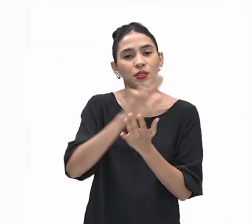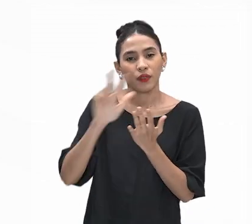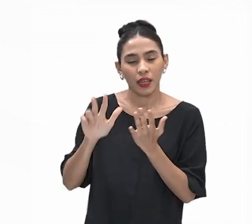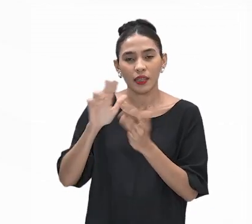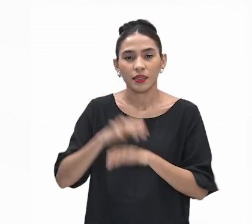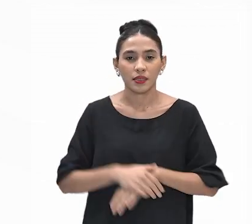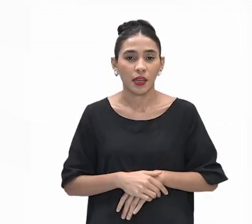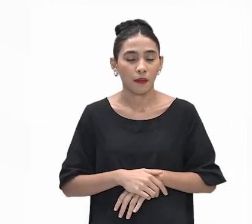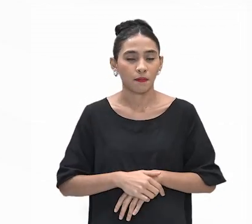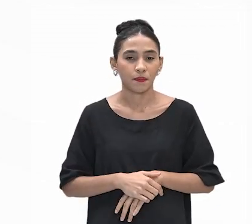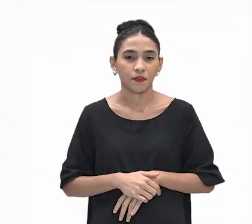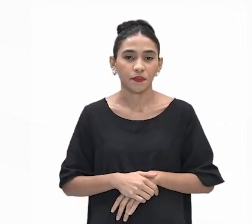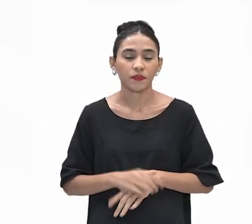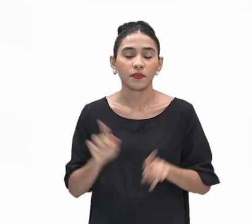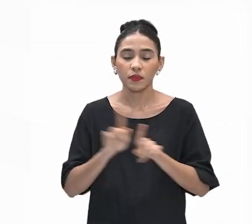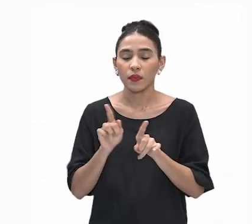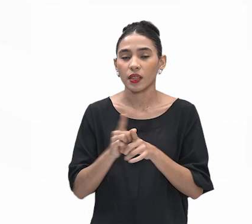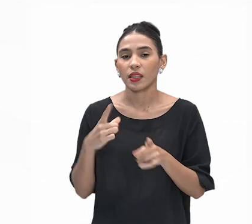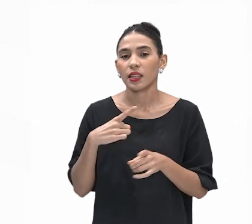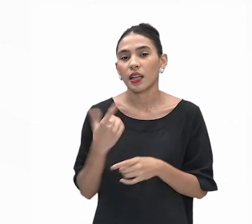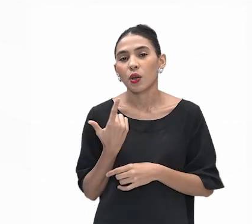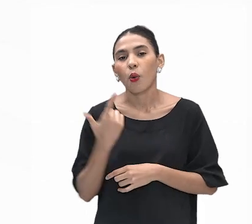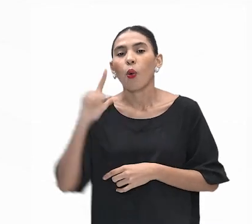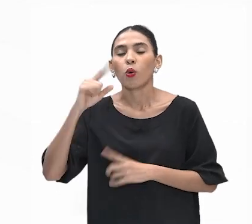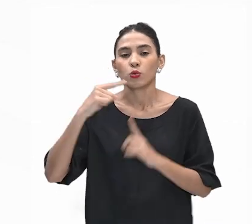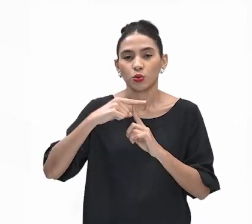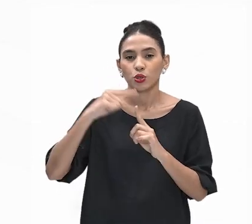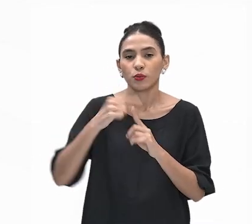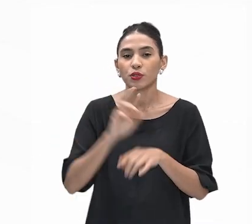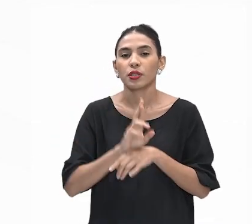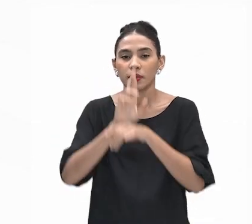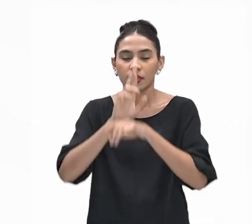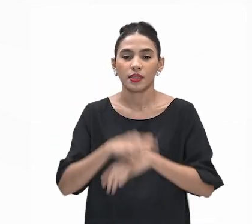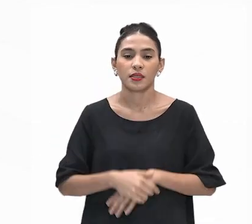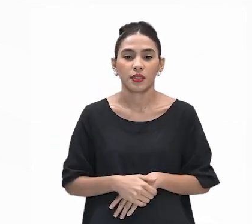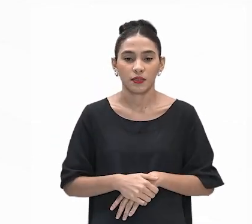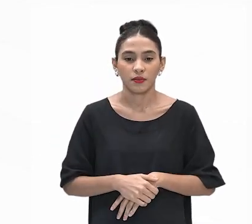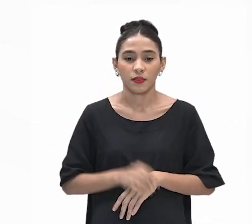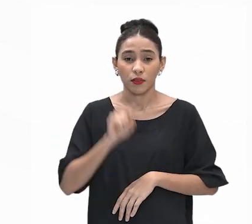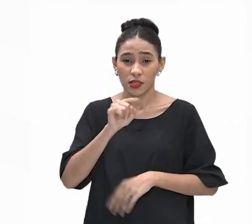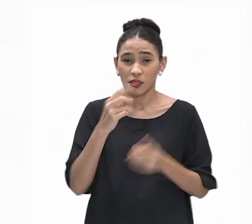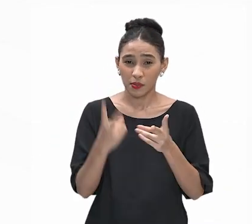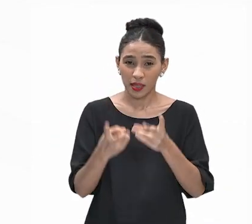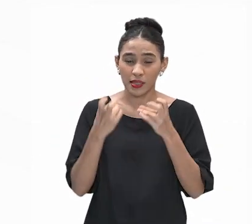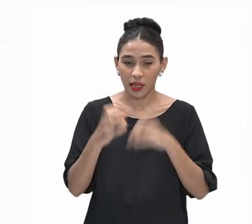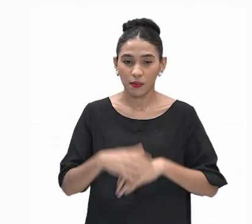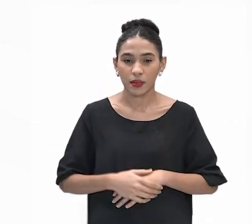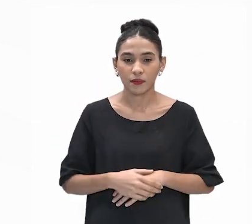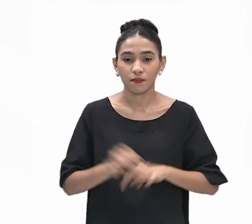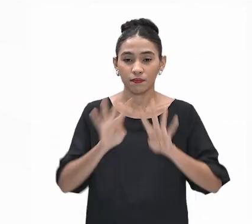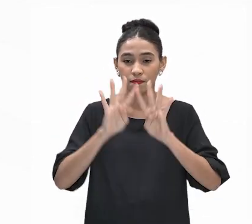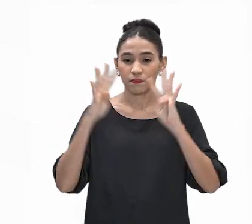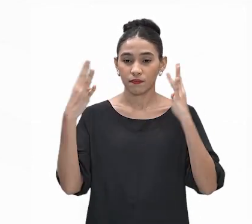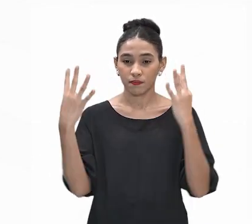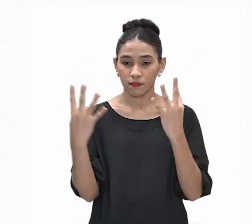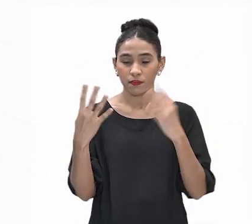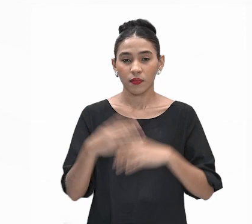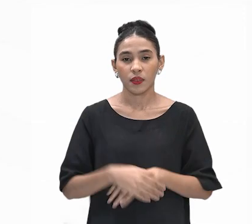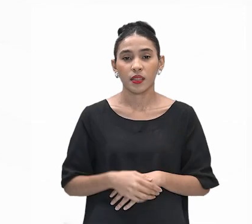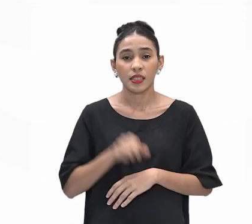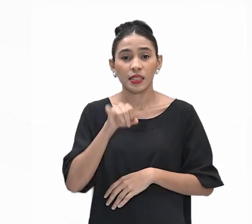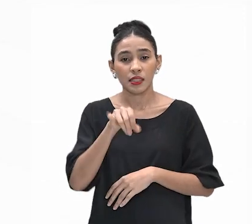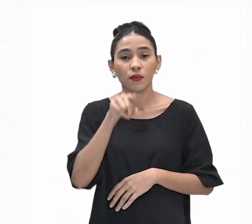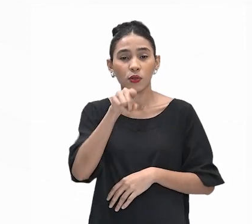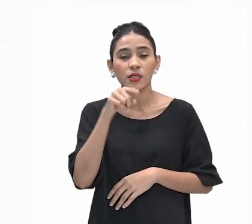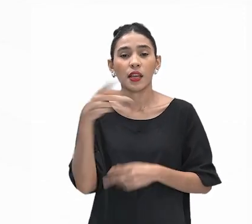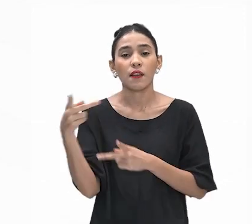outro patamar, uma outra forma de ser representado. Aí vocês estão vendo a escadaria. Quem já veio aqui em Manaus já